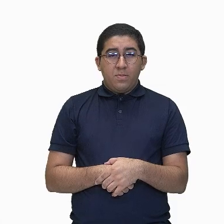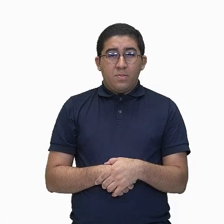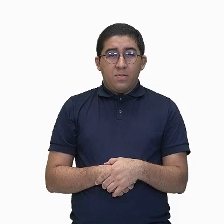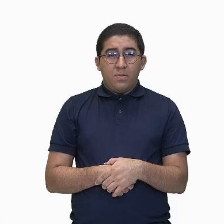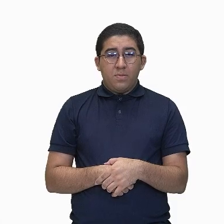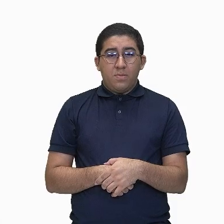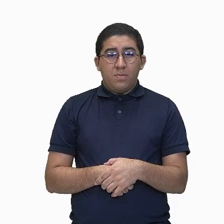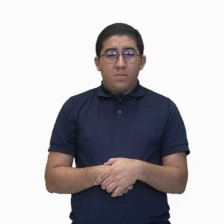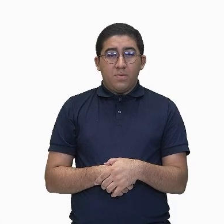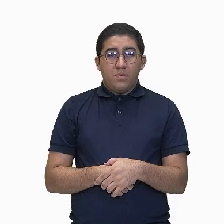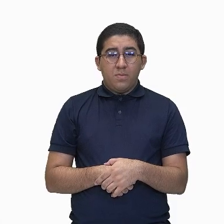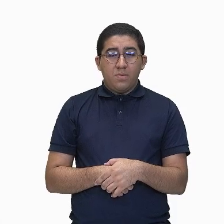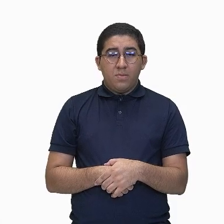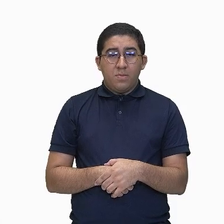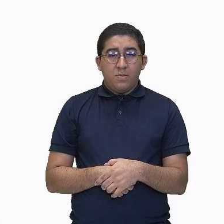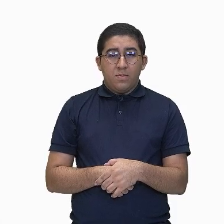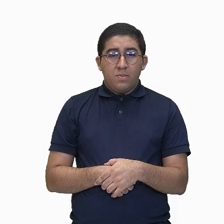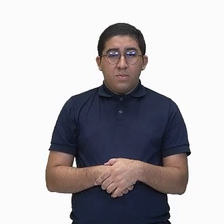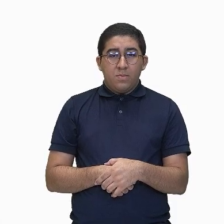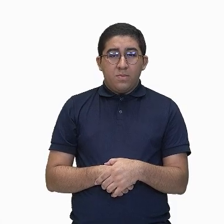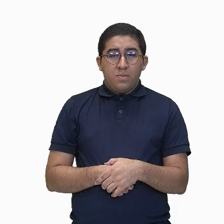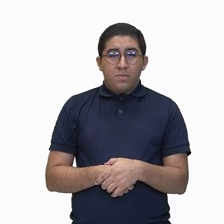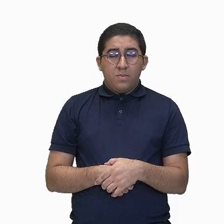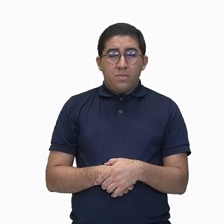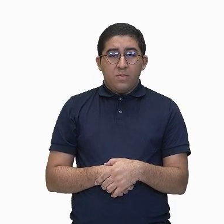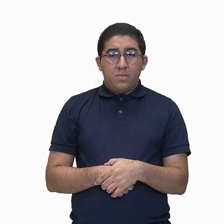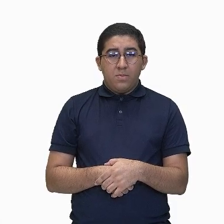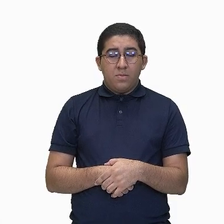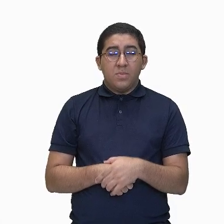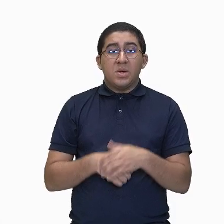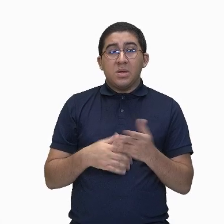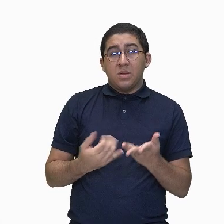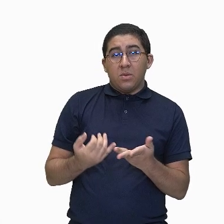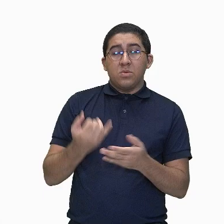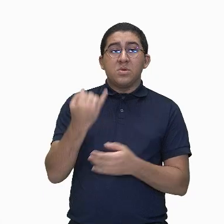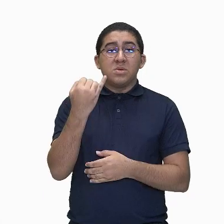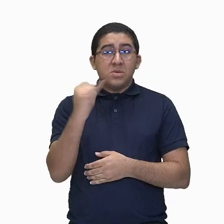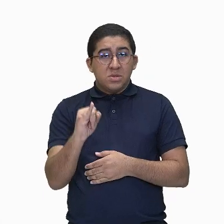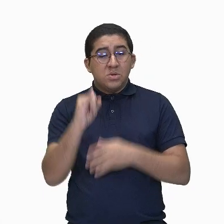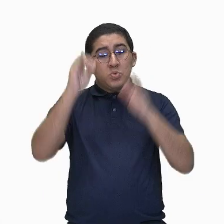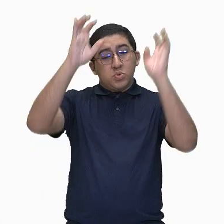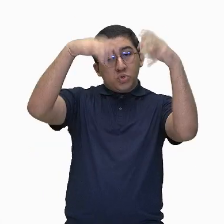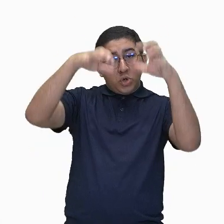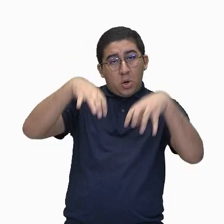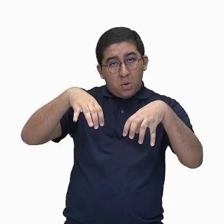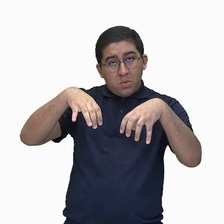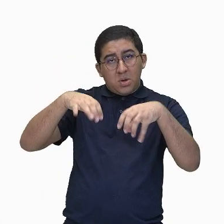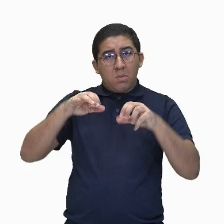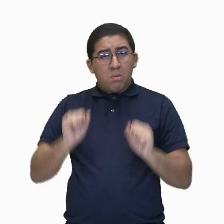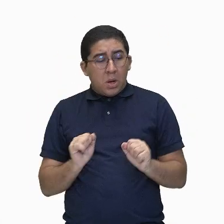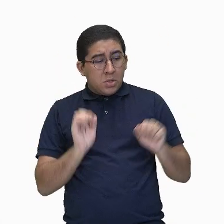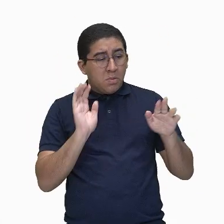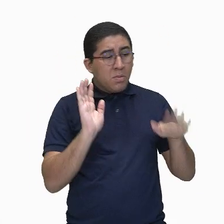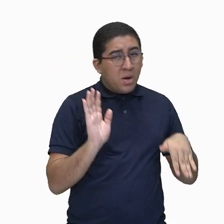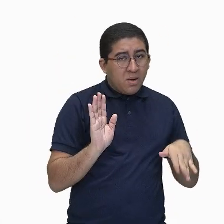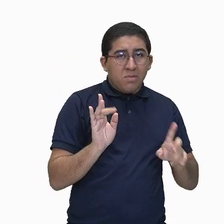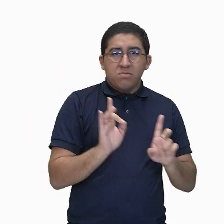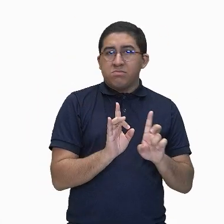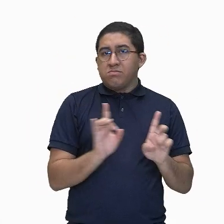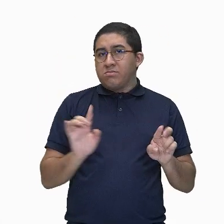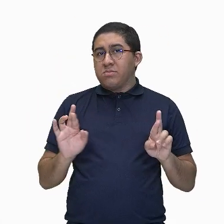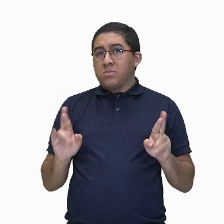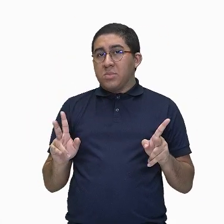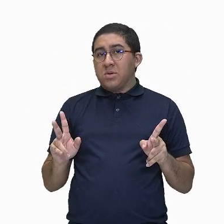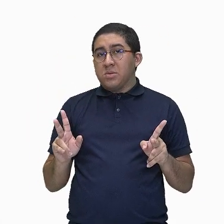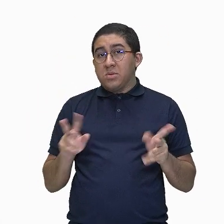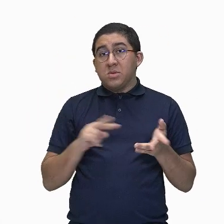contraditória, não é? Então, se está chovendo, não devemos estar à praia, né? Ou seja, a pessoa